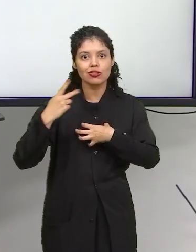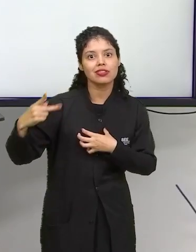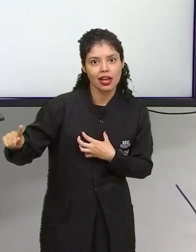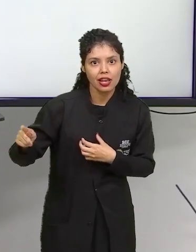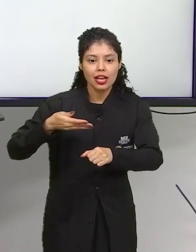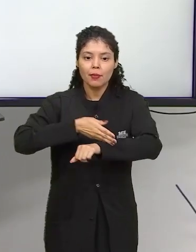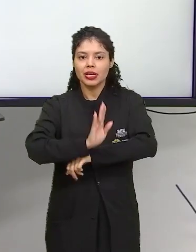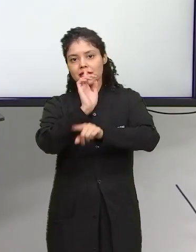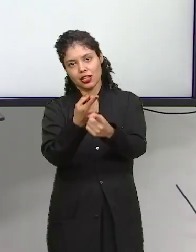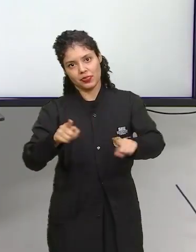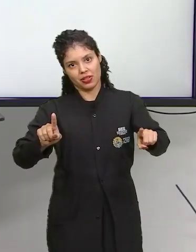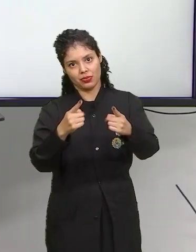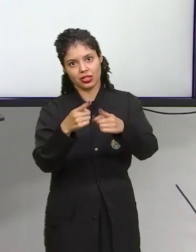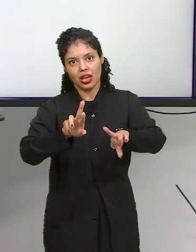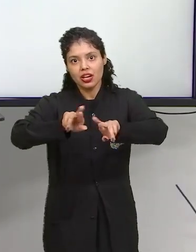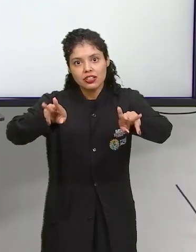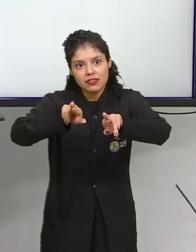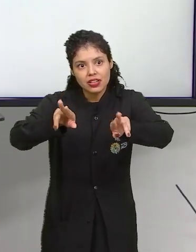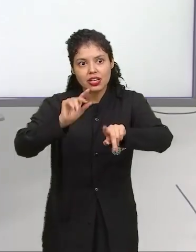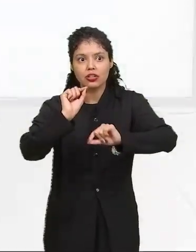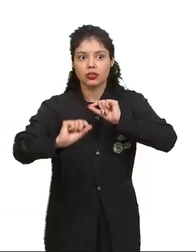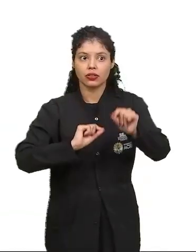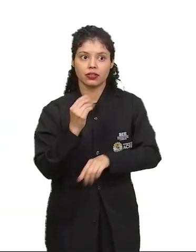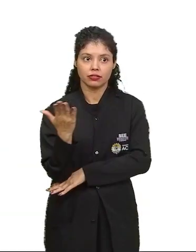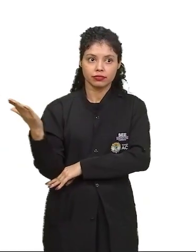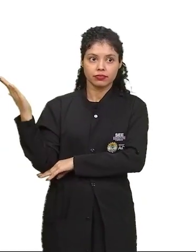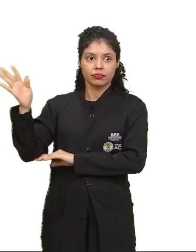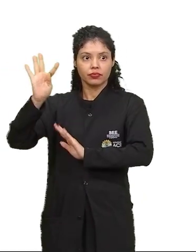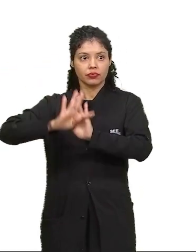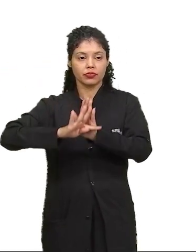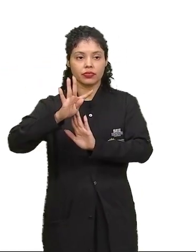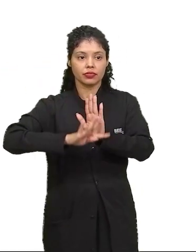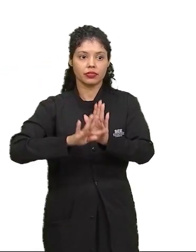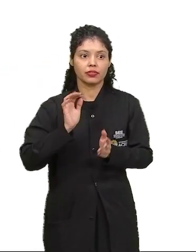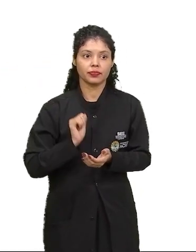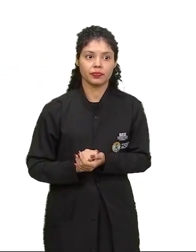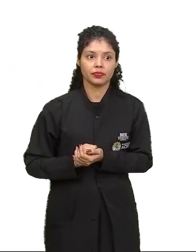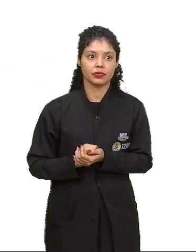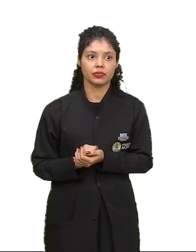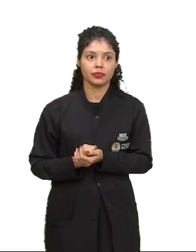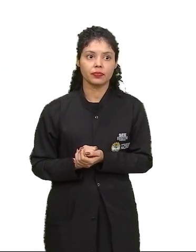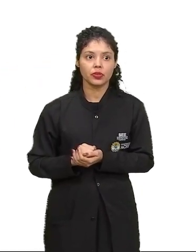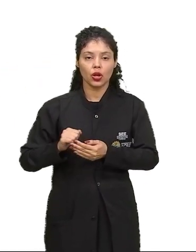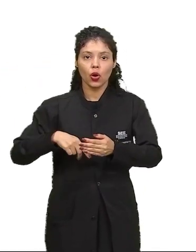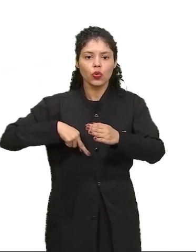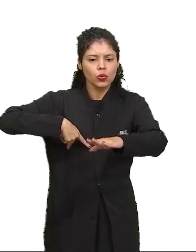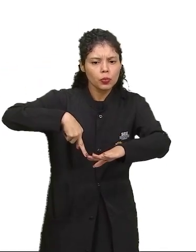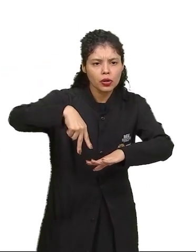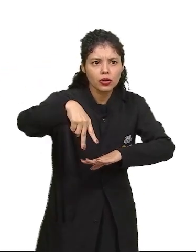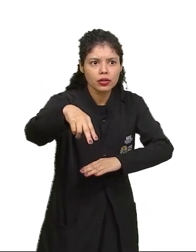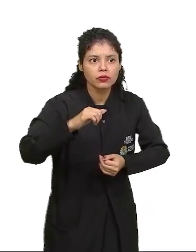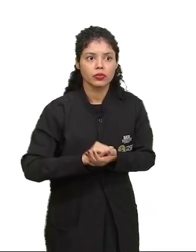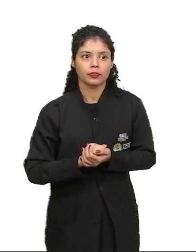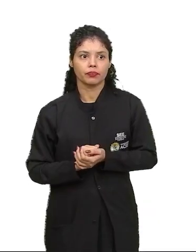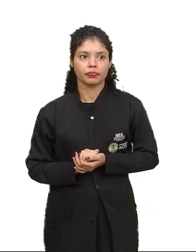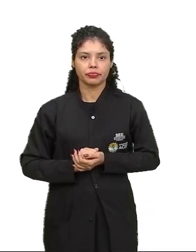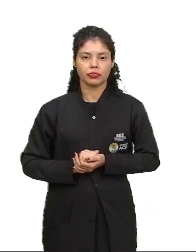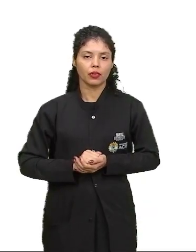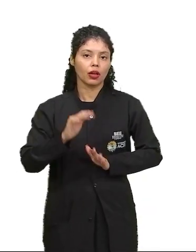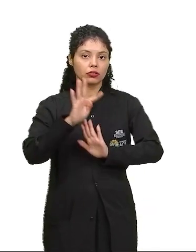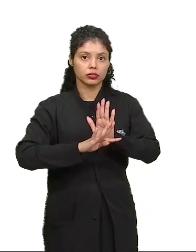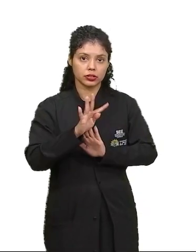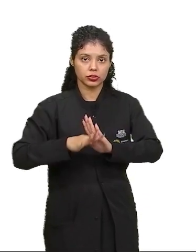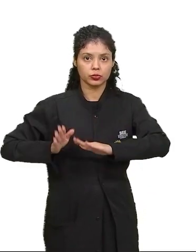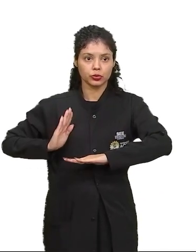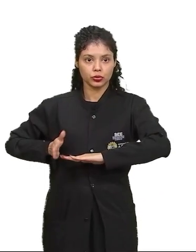pela música. Diferentemente, por exemplo, do texto do Carlos Drummond de Andrade chamado No Meio do Caminho. Ele fala assim, é um texto